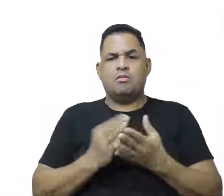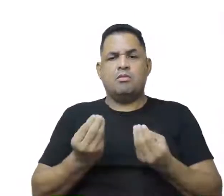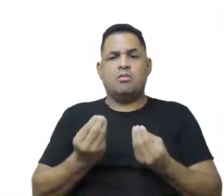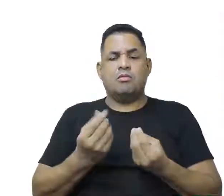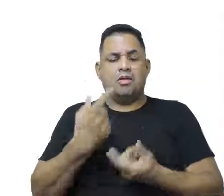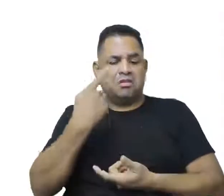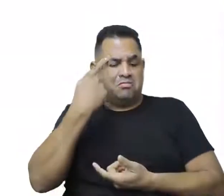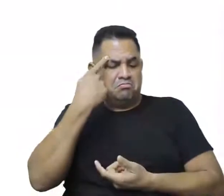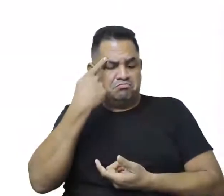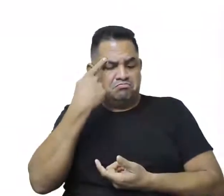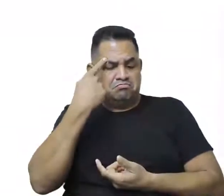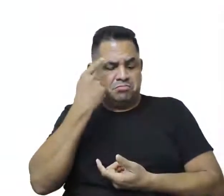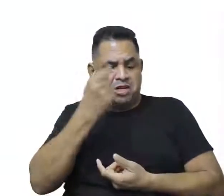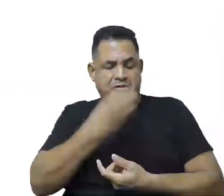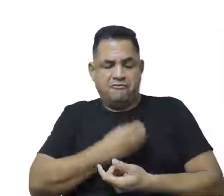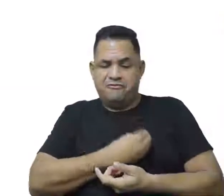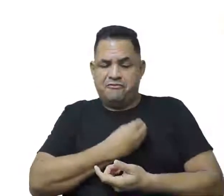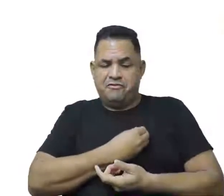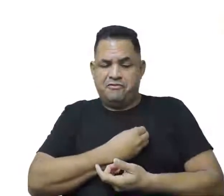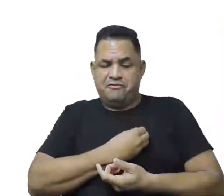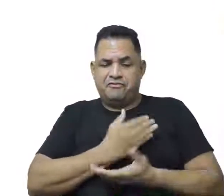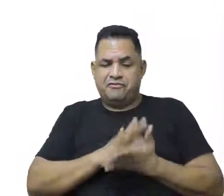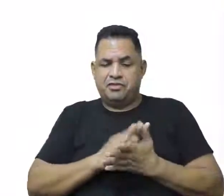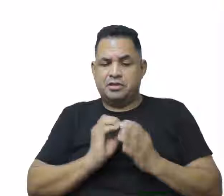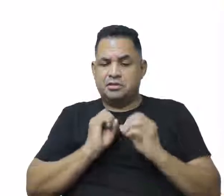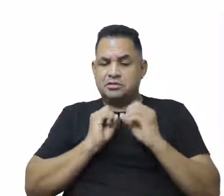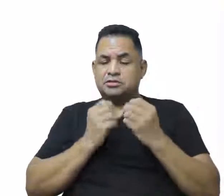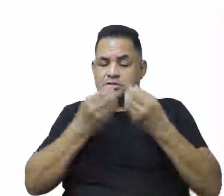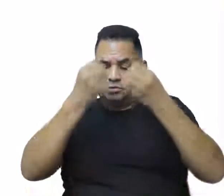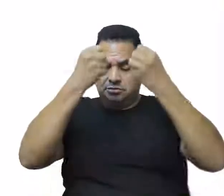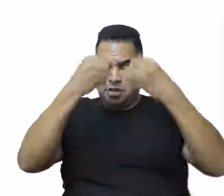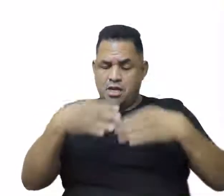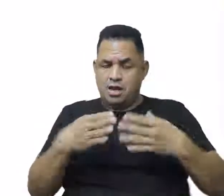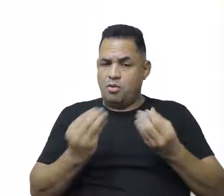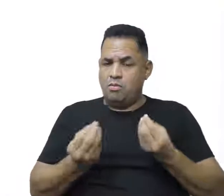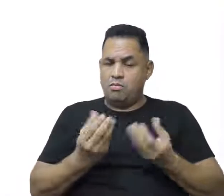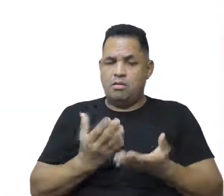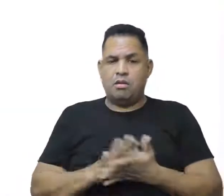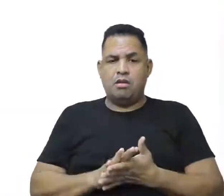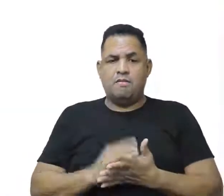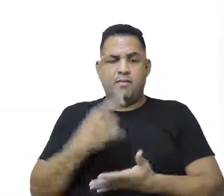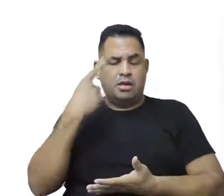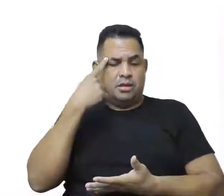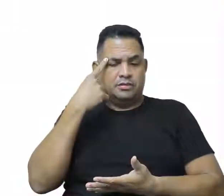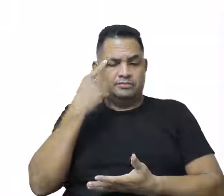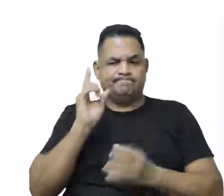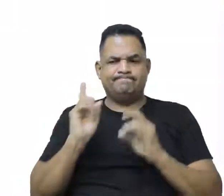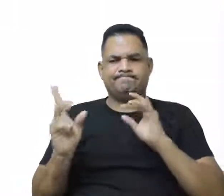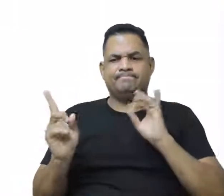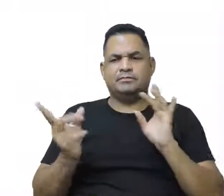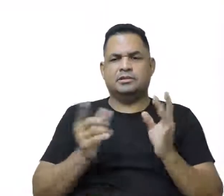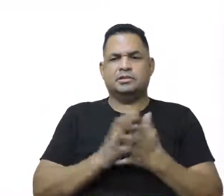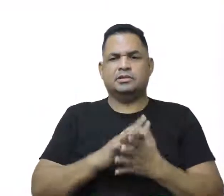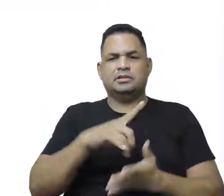ela pensa, né? É aquela história, né? Cada pessoa, ela está vivendo num tempo histórico, num